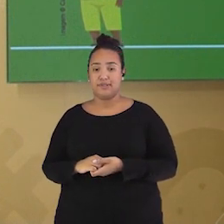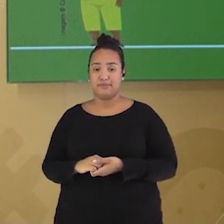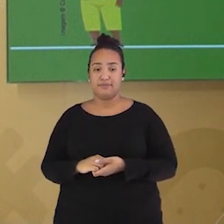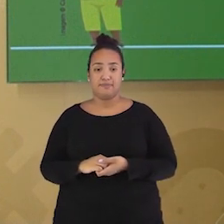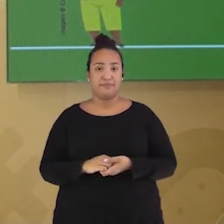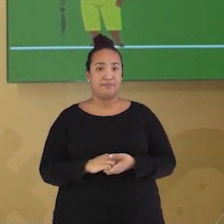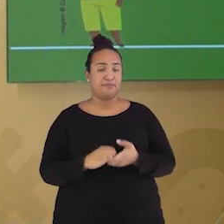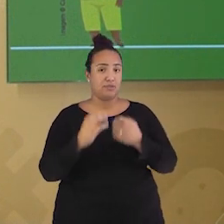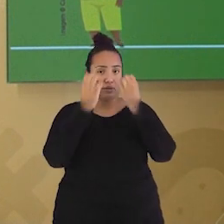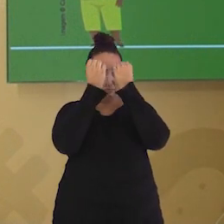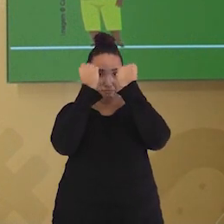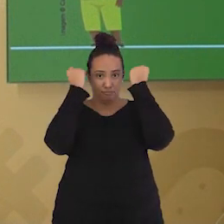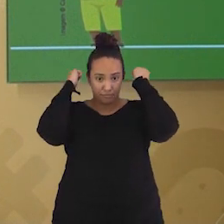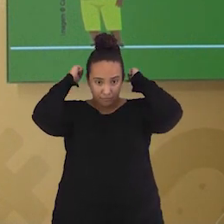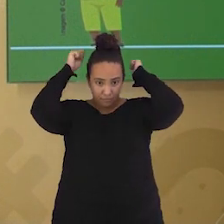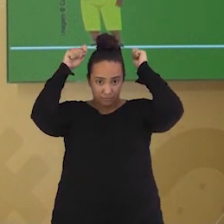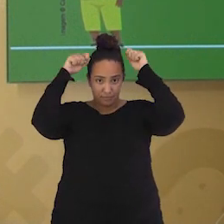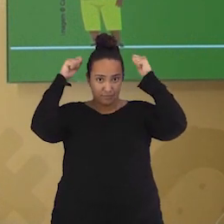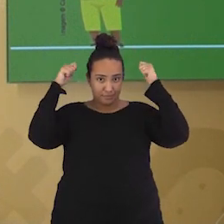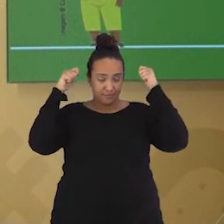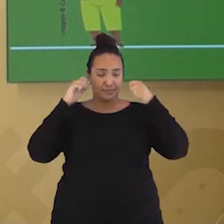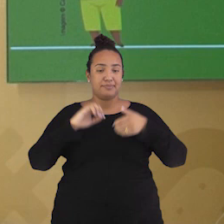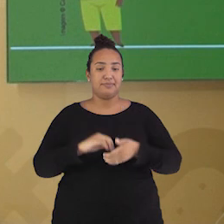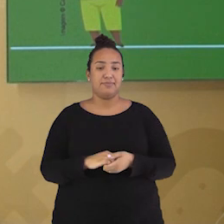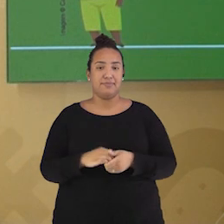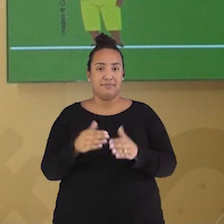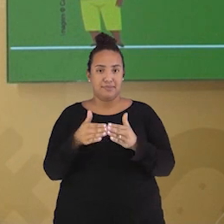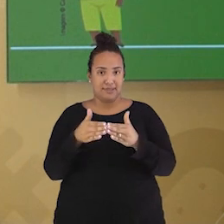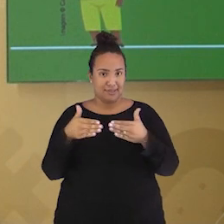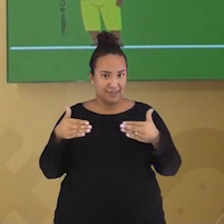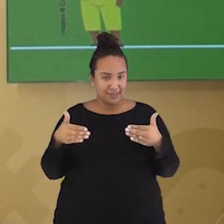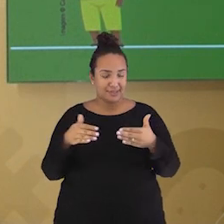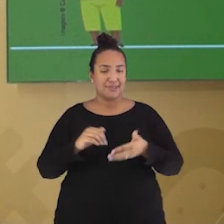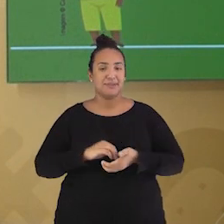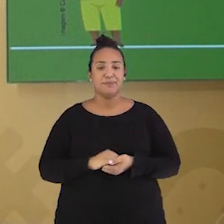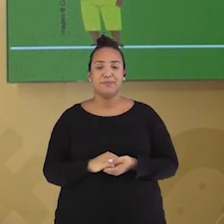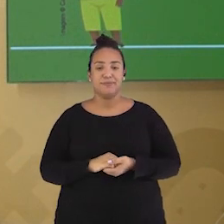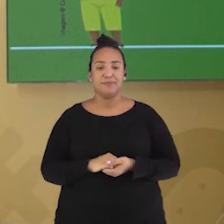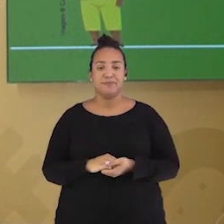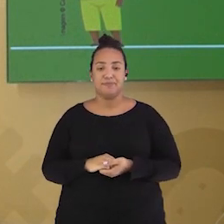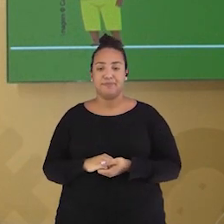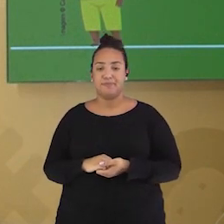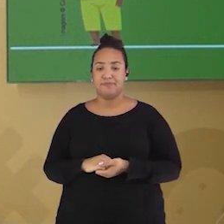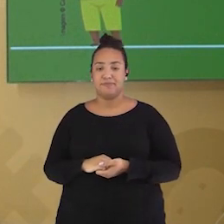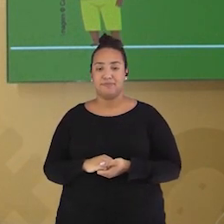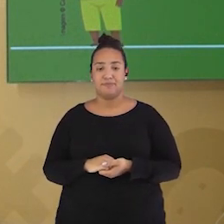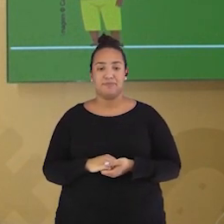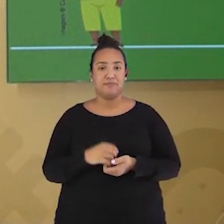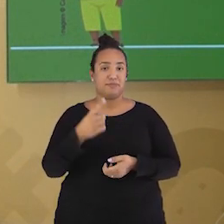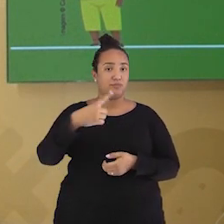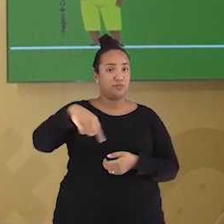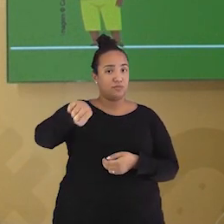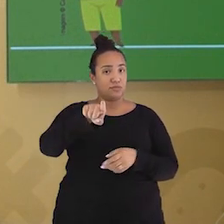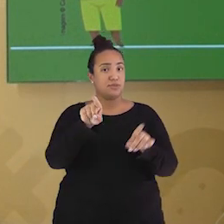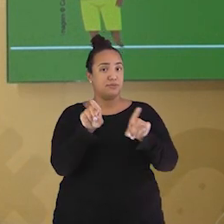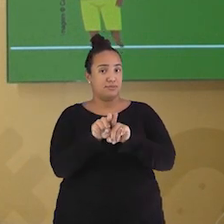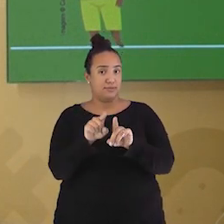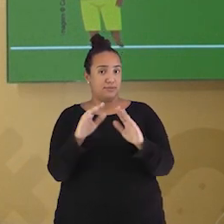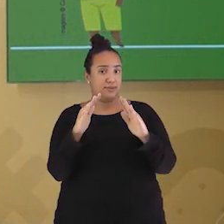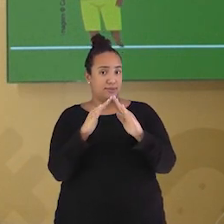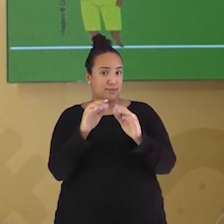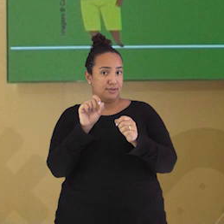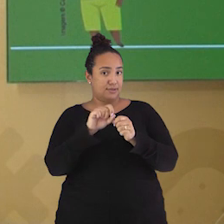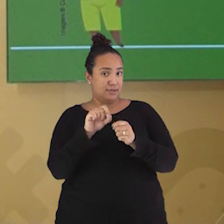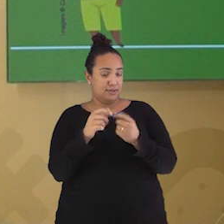Com os olhos vendados, dá licença, Thalita. Vocês vão fazer aí na escola também,